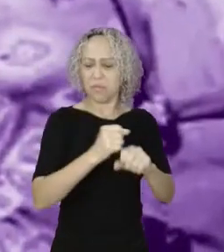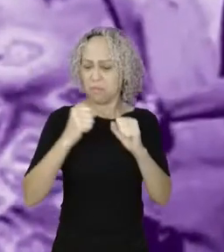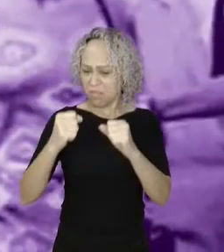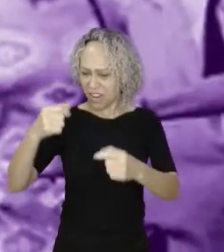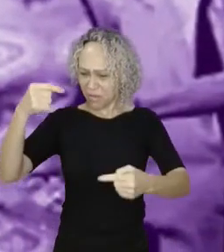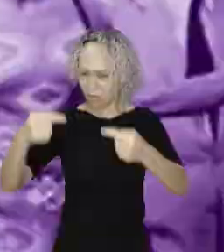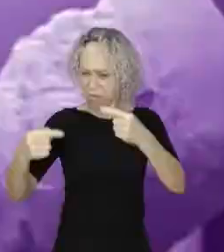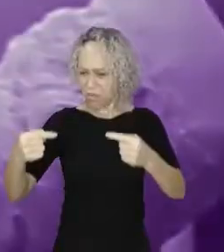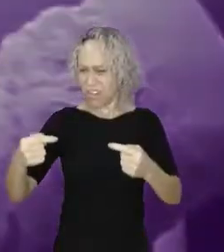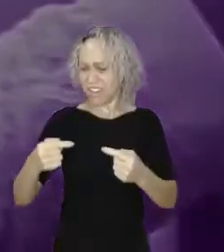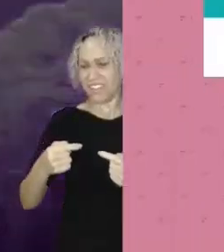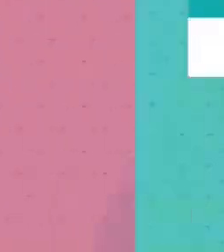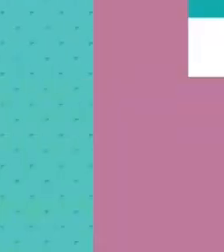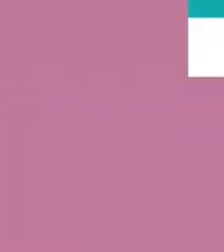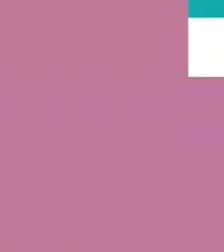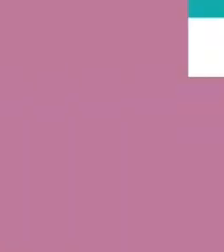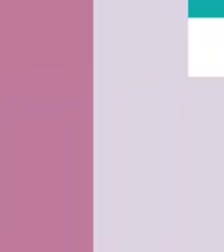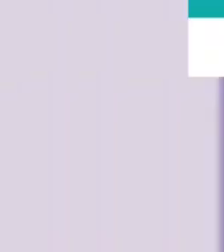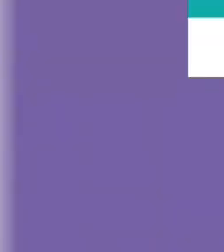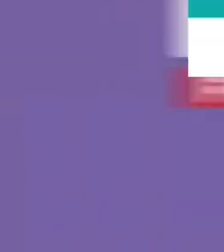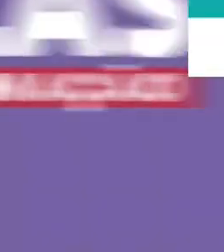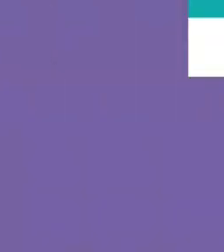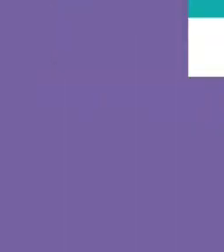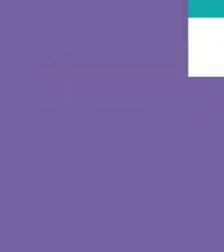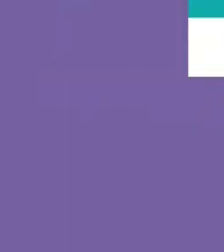de poder.